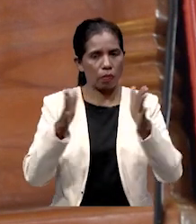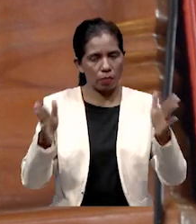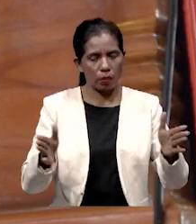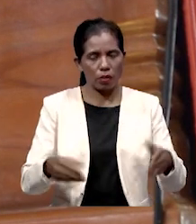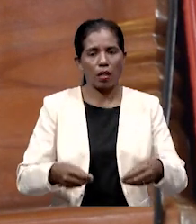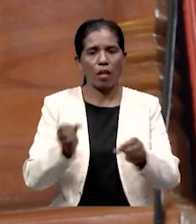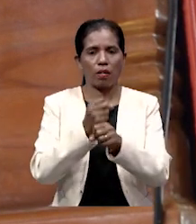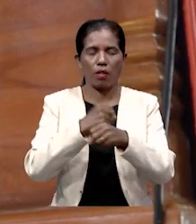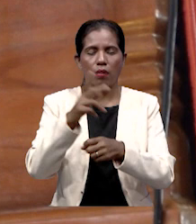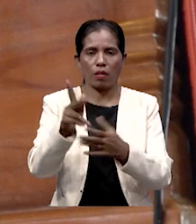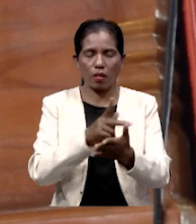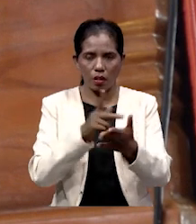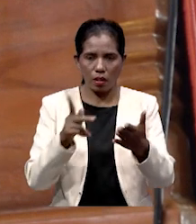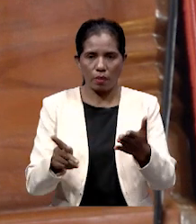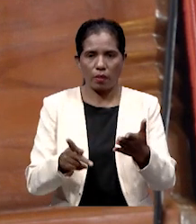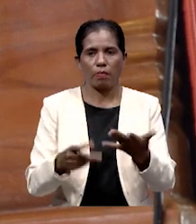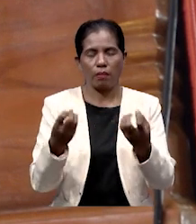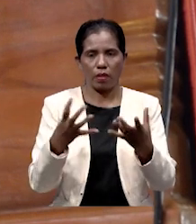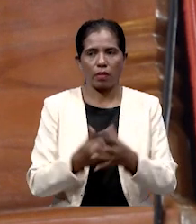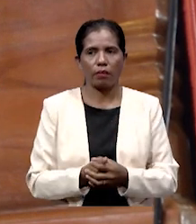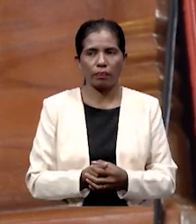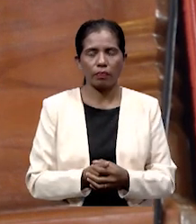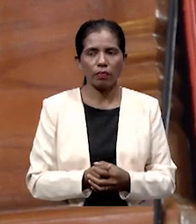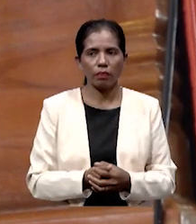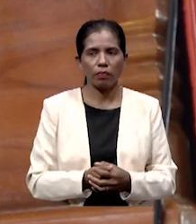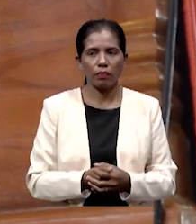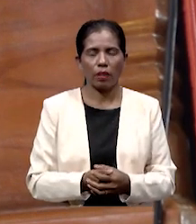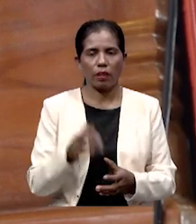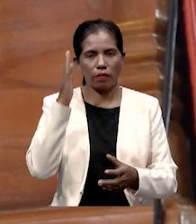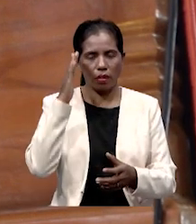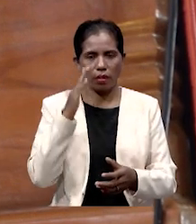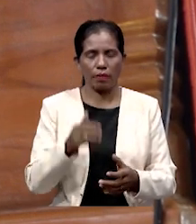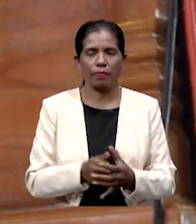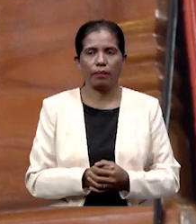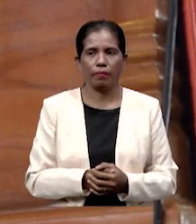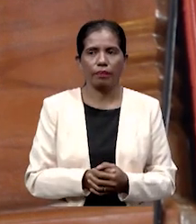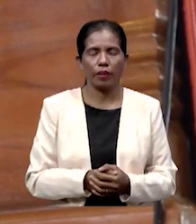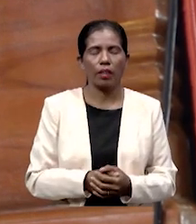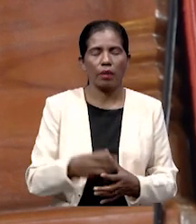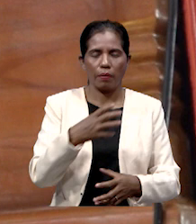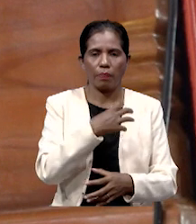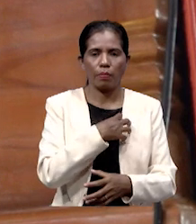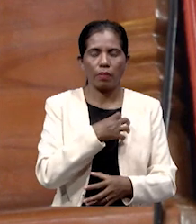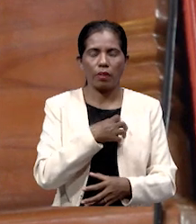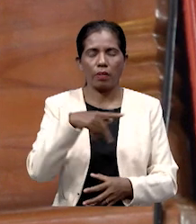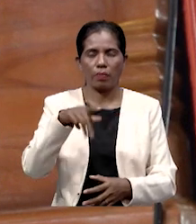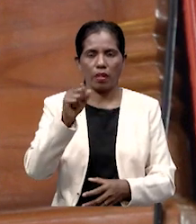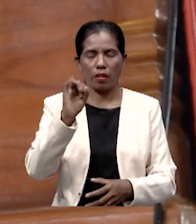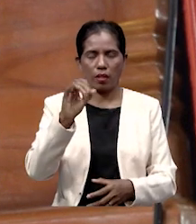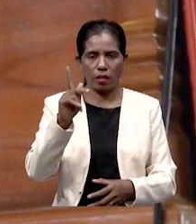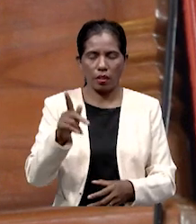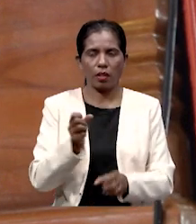crime organizado, caso gira bebê, define o estatuto psíquico, sou psíquico não pede a lá o